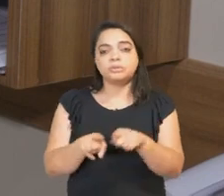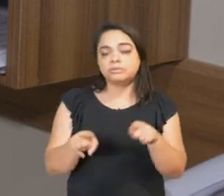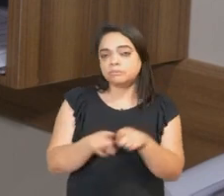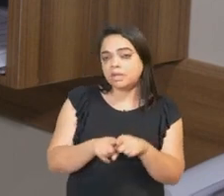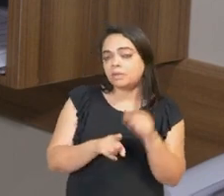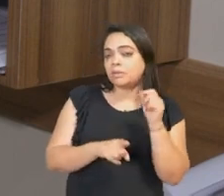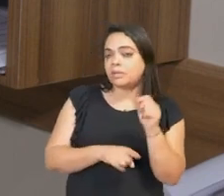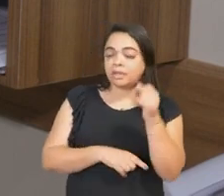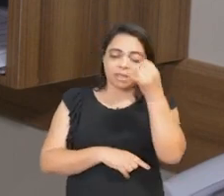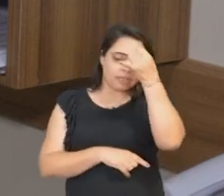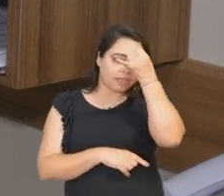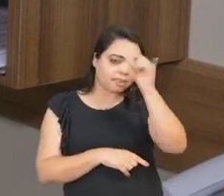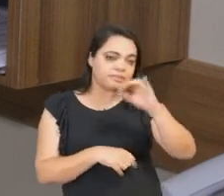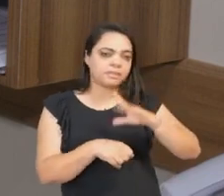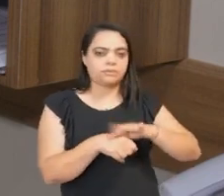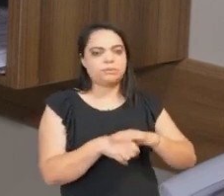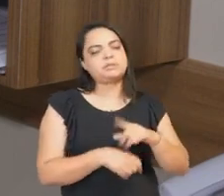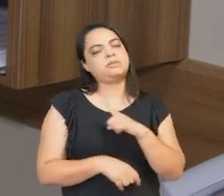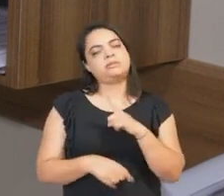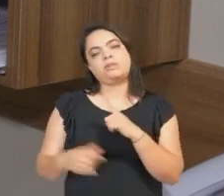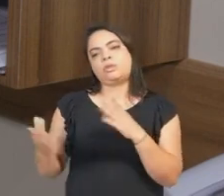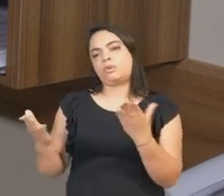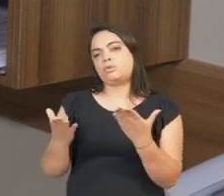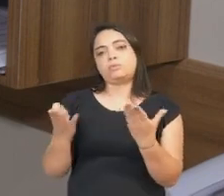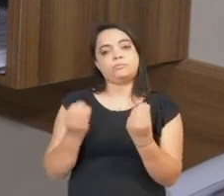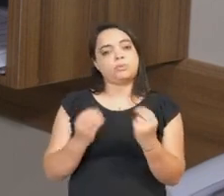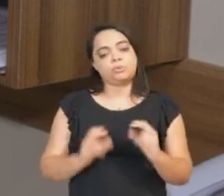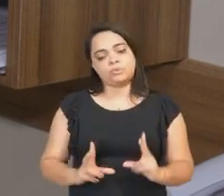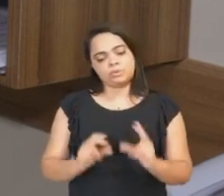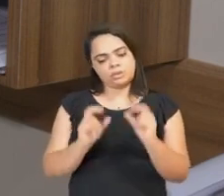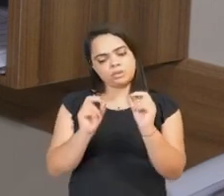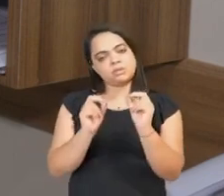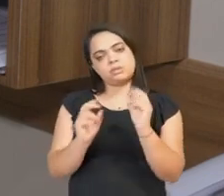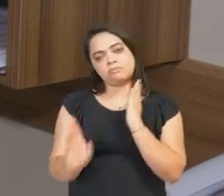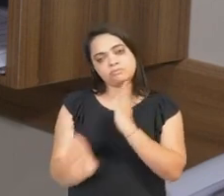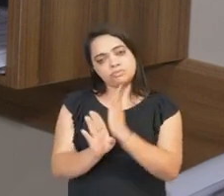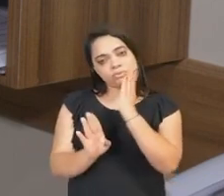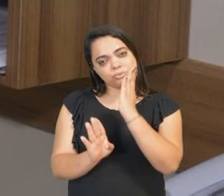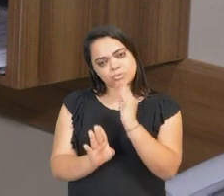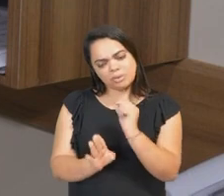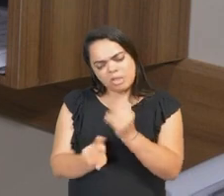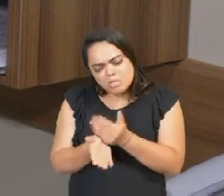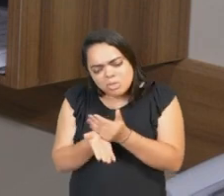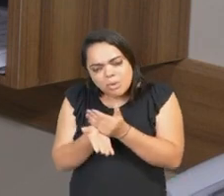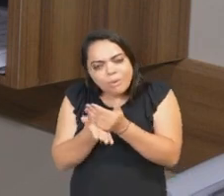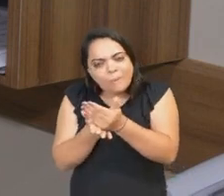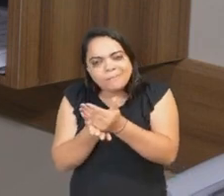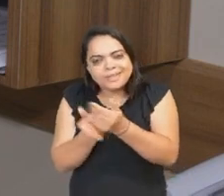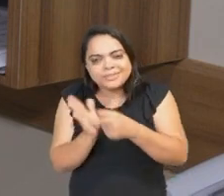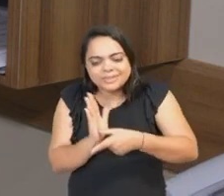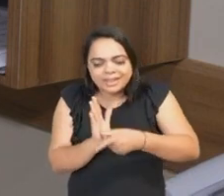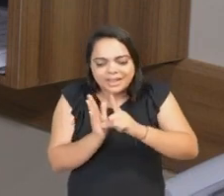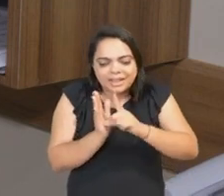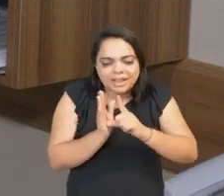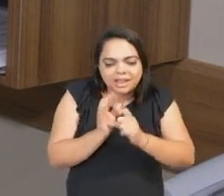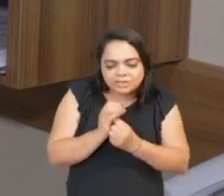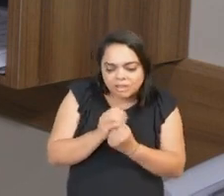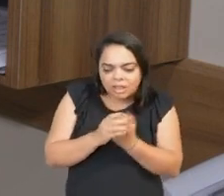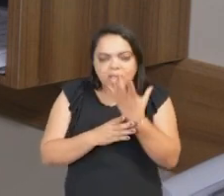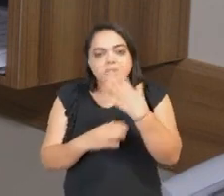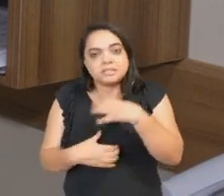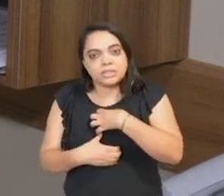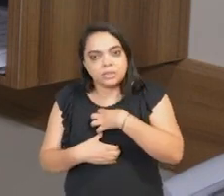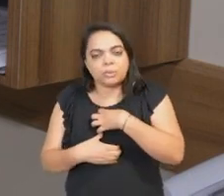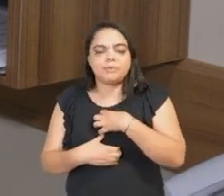até mesmo a prevenção que nós temos hoje muitos cânceres que são detectados inicialmente antes de